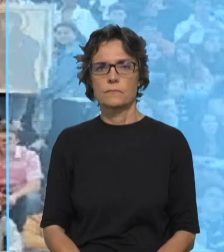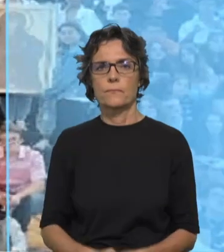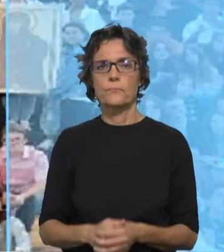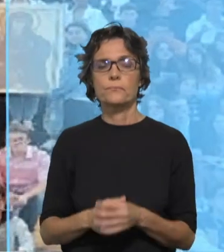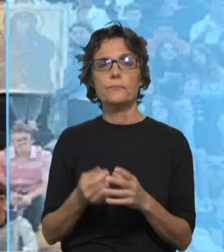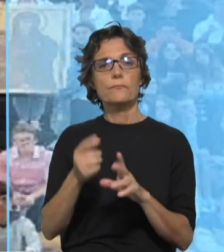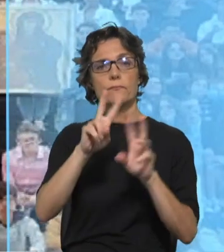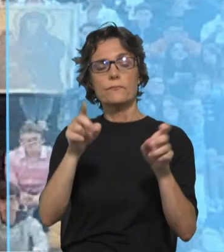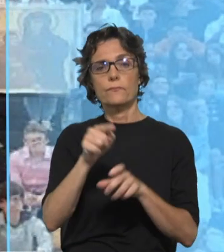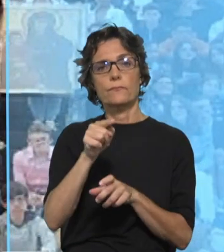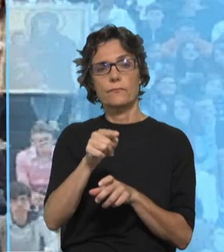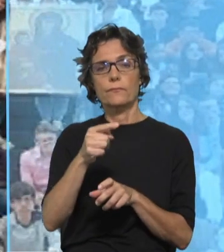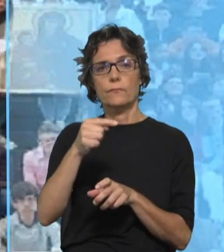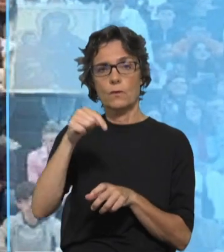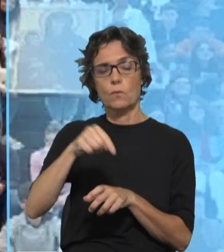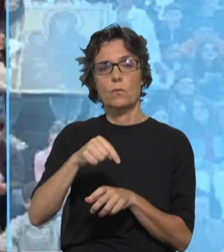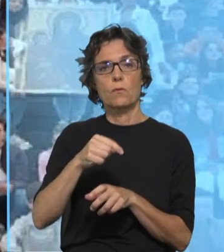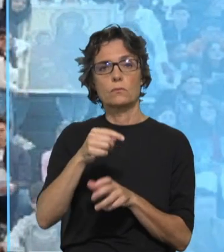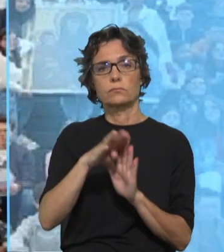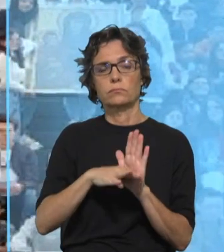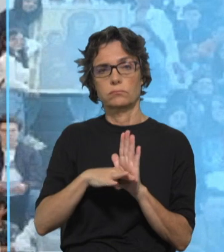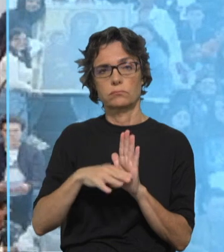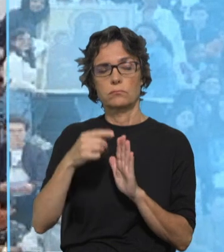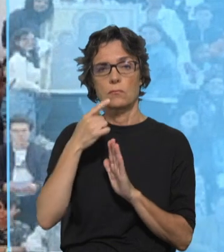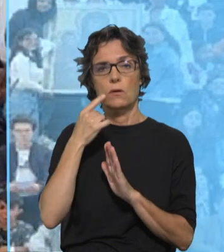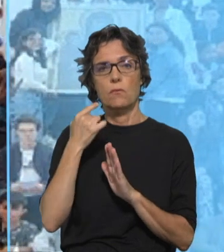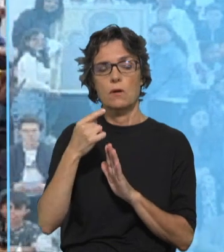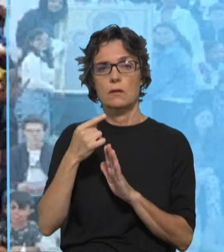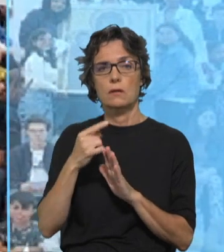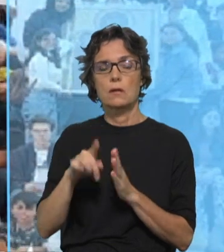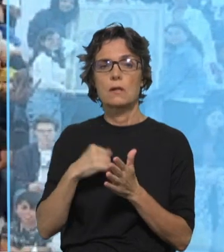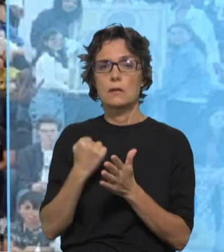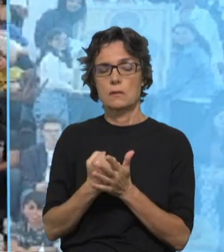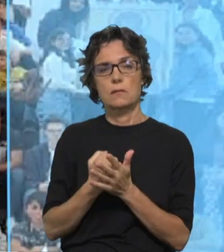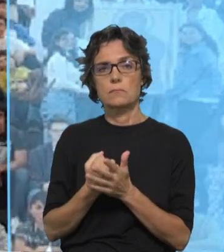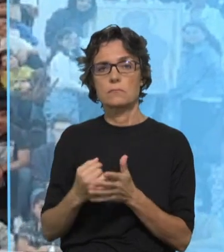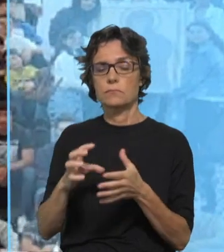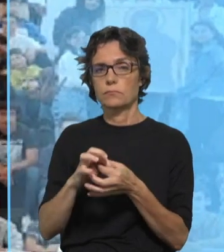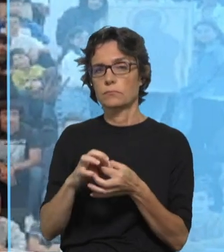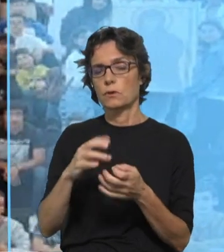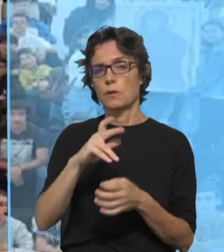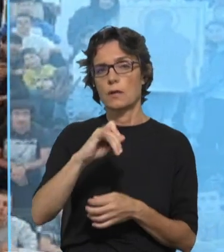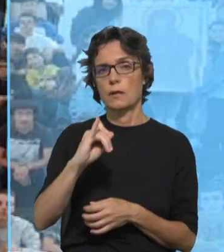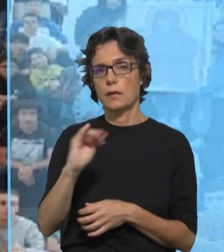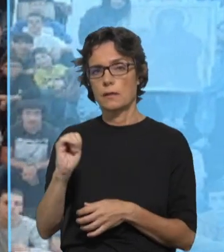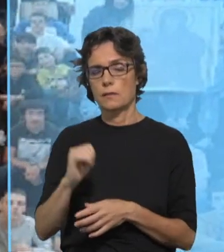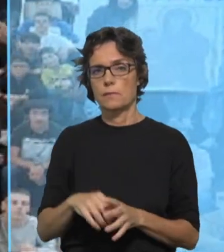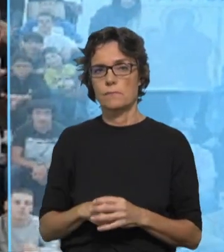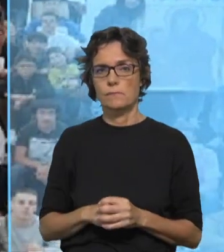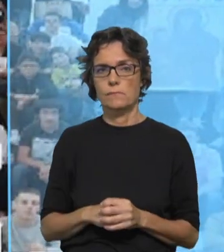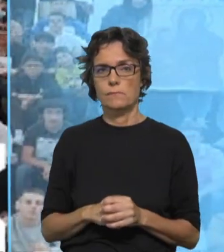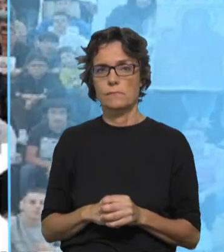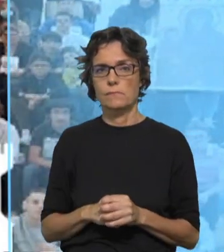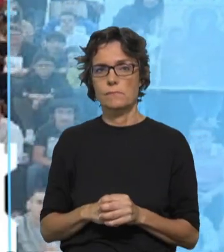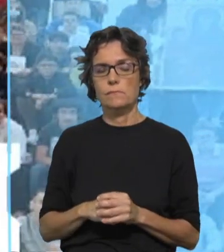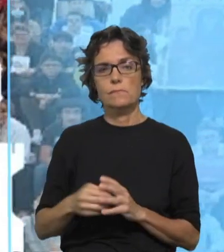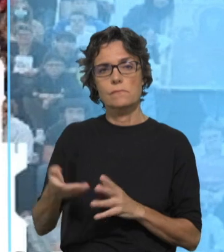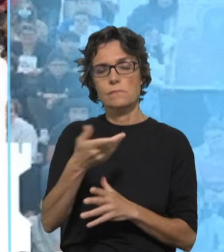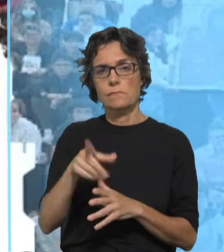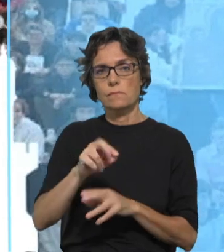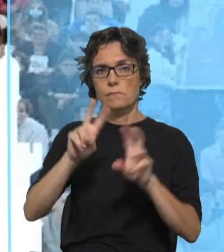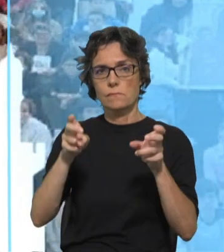Uma temática que abordamos neste programa em cada quarta-feira, em parceria com a Fundação Ajuda à Igreja que Sofre. Falamos agora